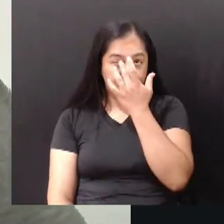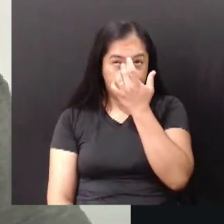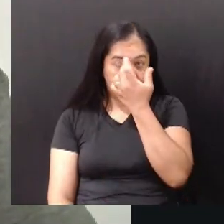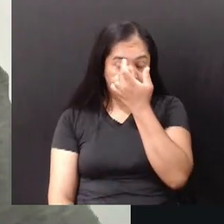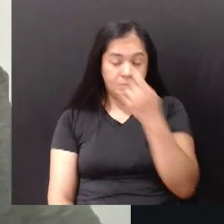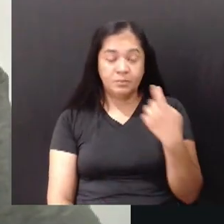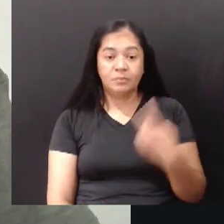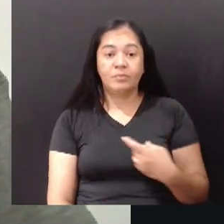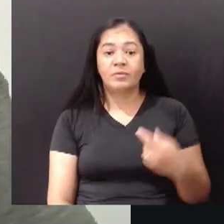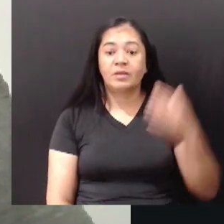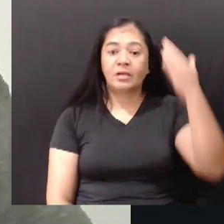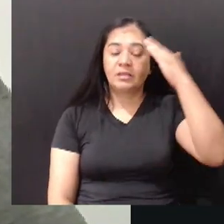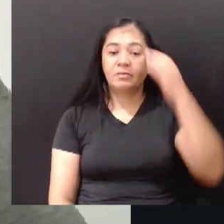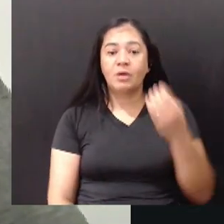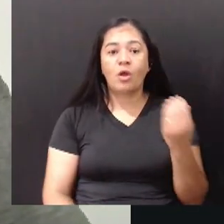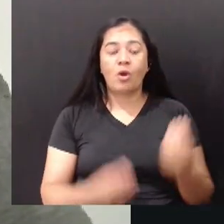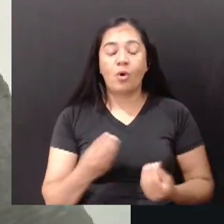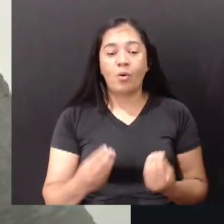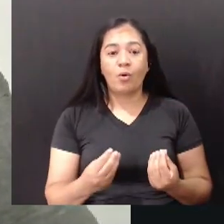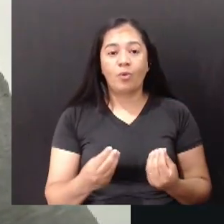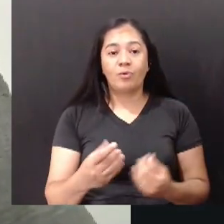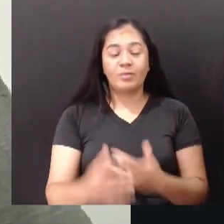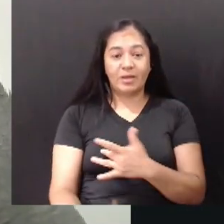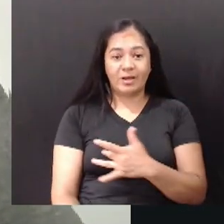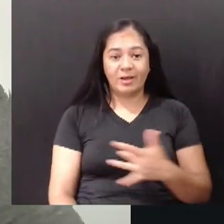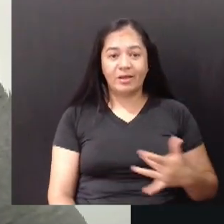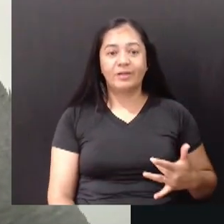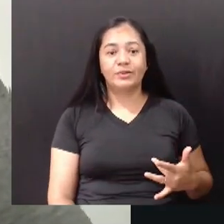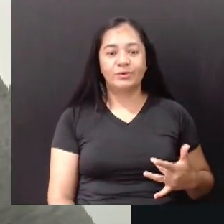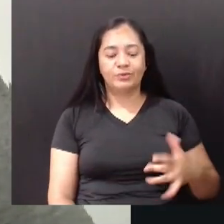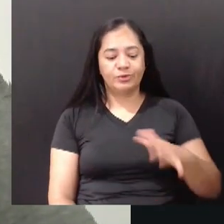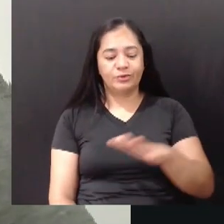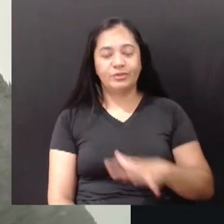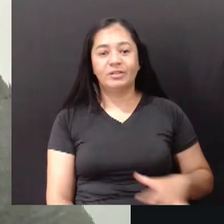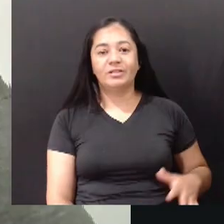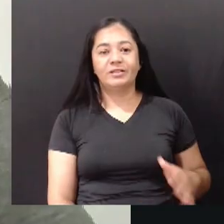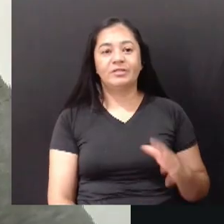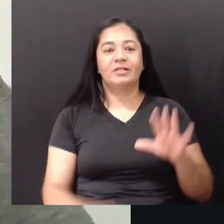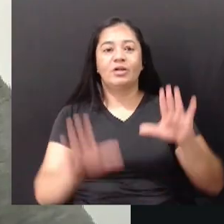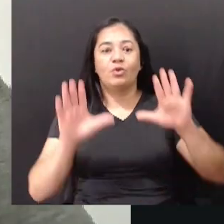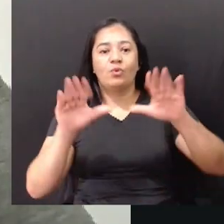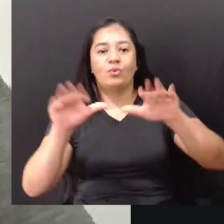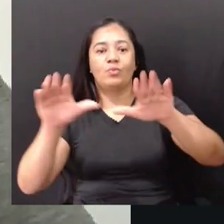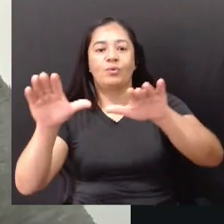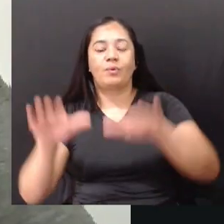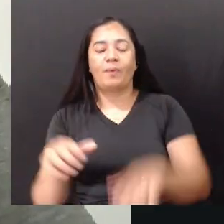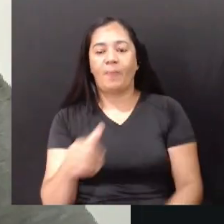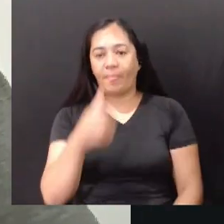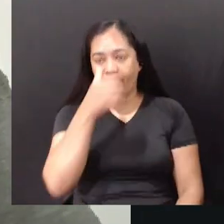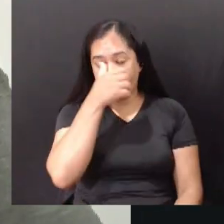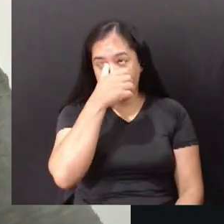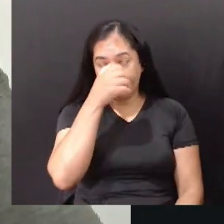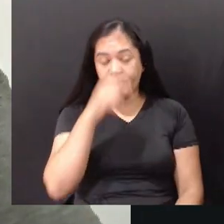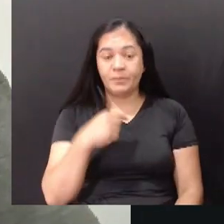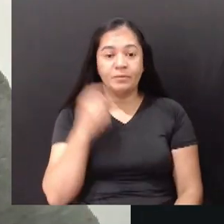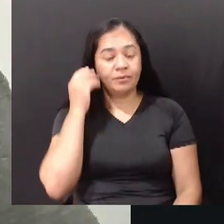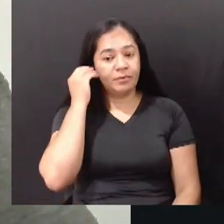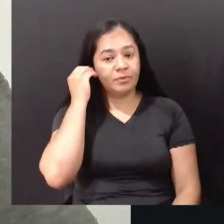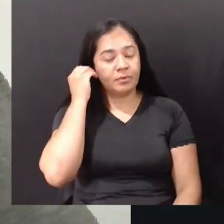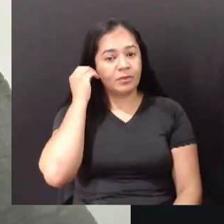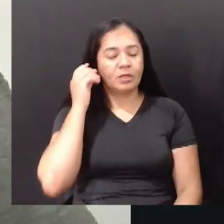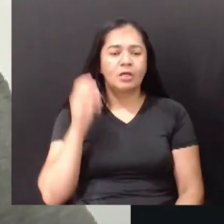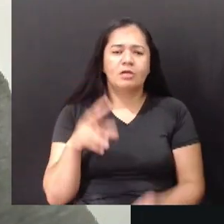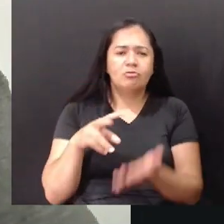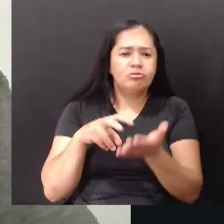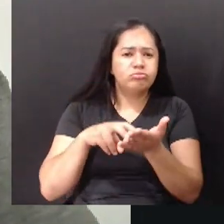caso, né, para a gente ter uma noção de como que está a saúde aqui da população de aves da mata. E a